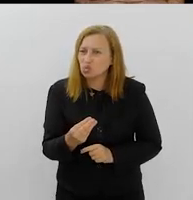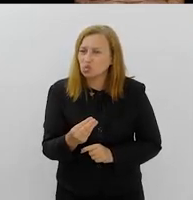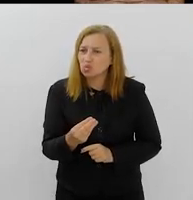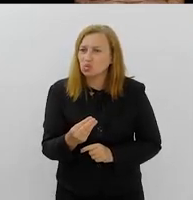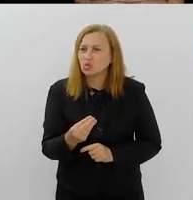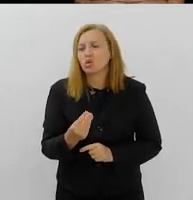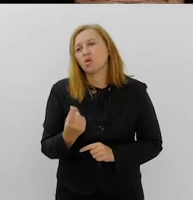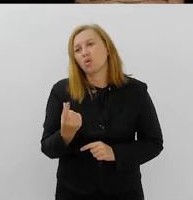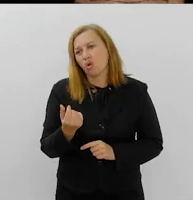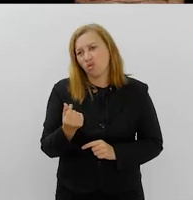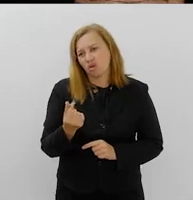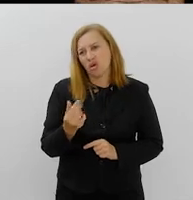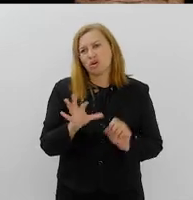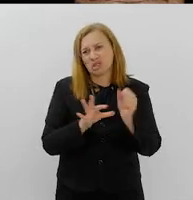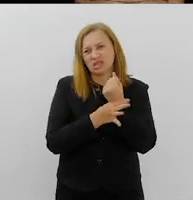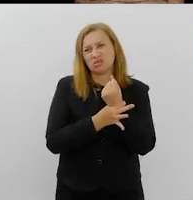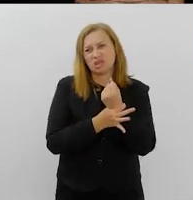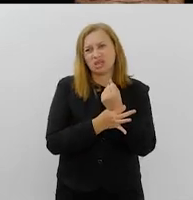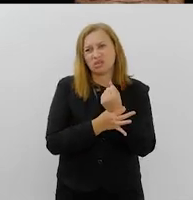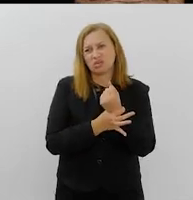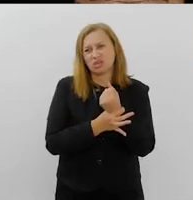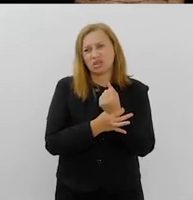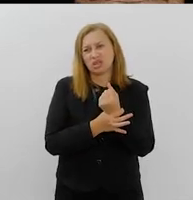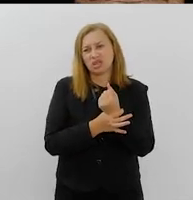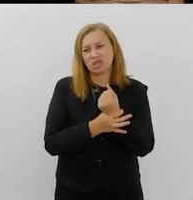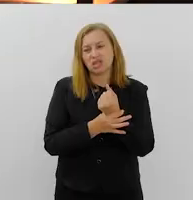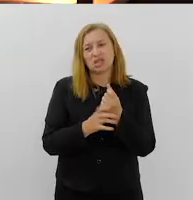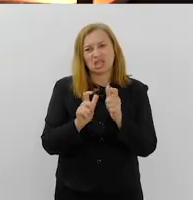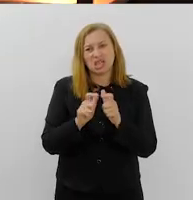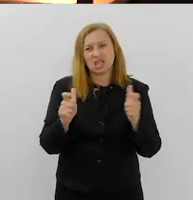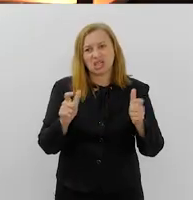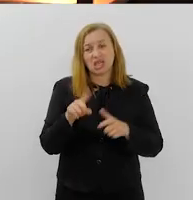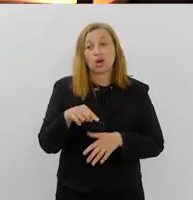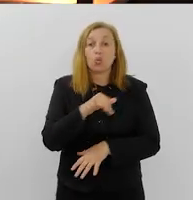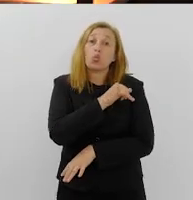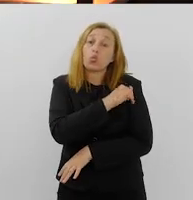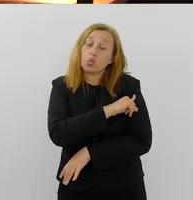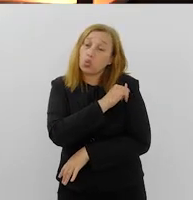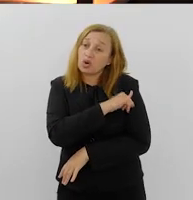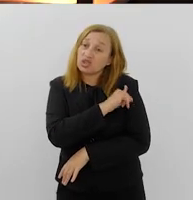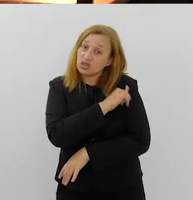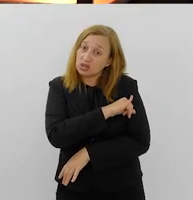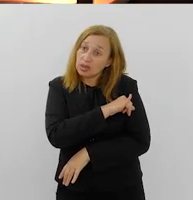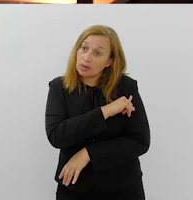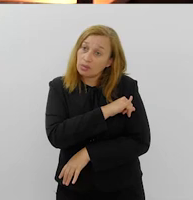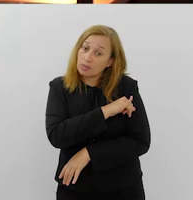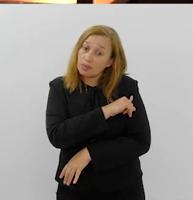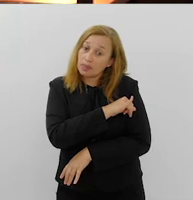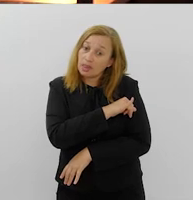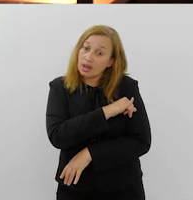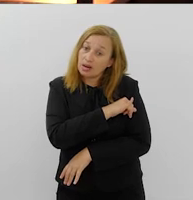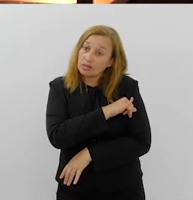isso, o valor da seguradora deve ter aumentado bastante, né? Rio de Janeiro